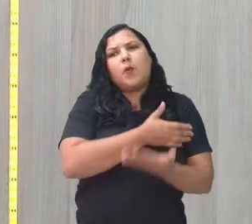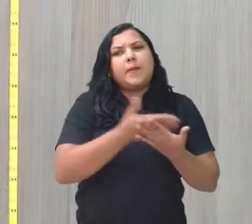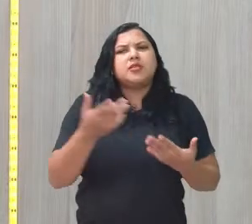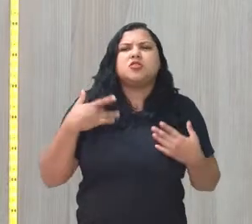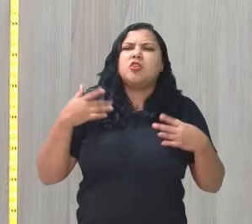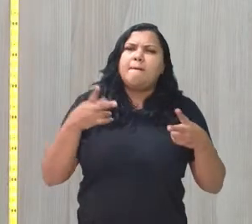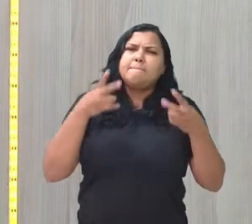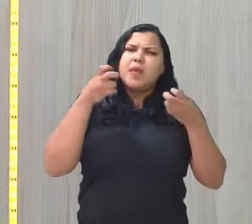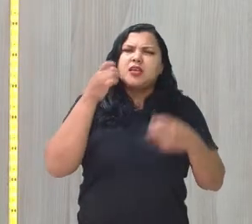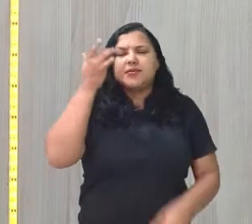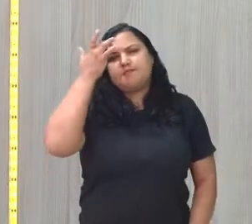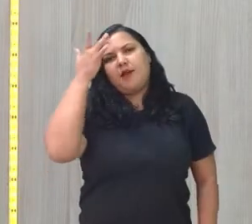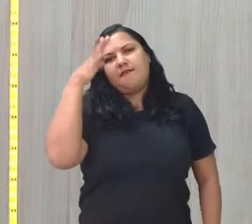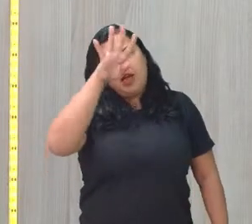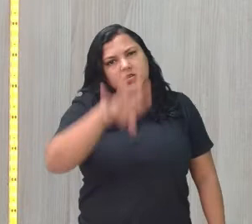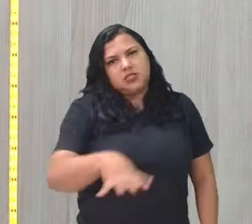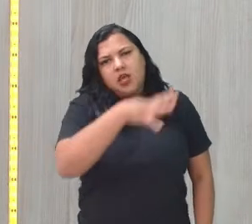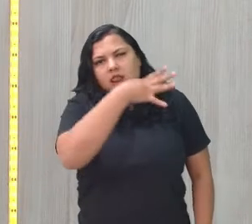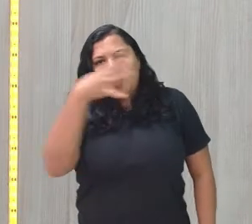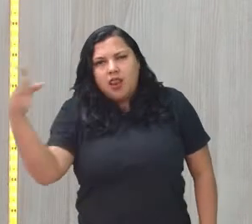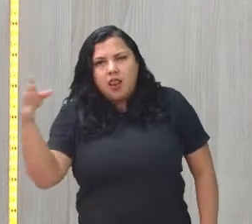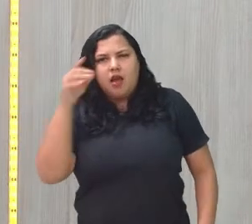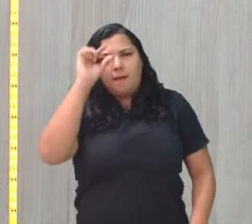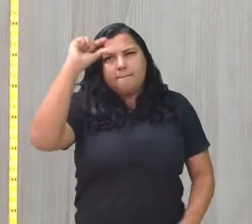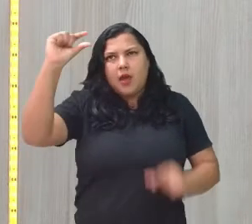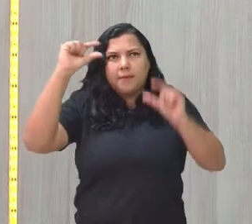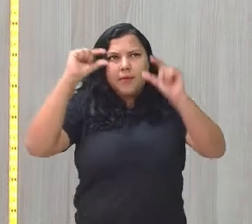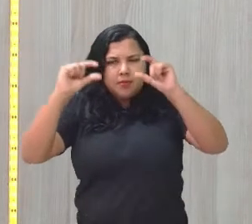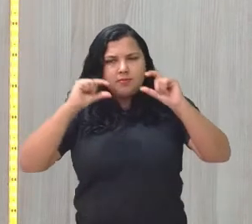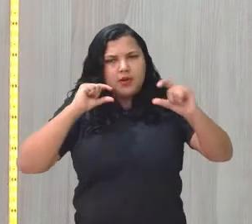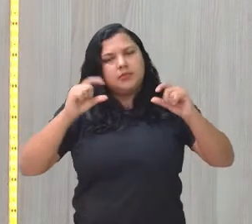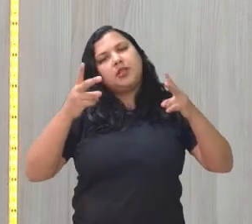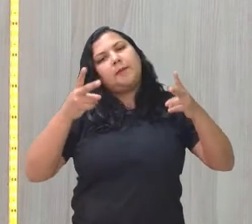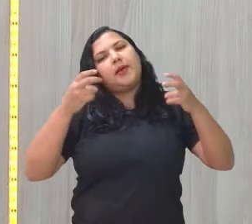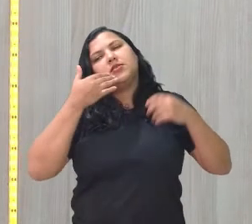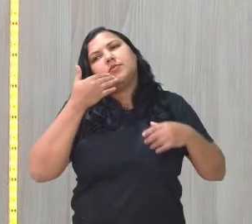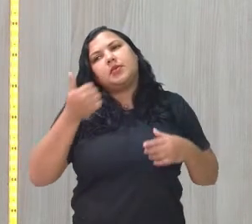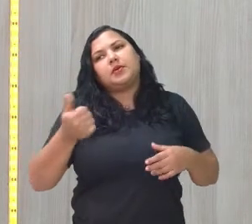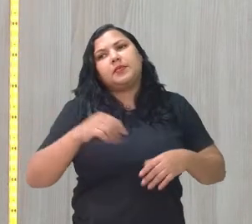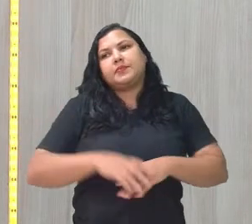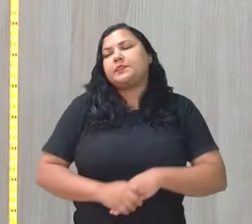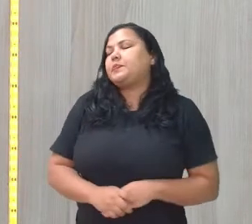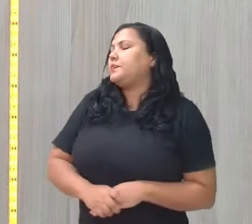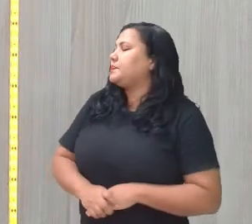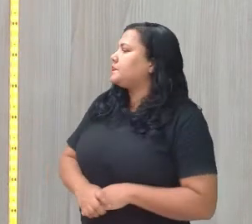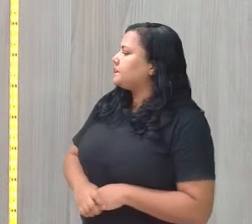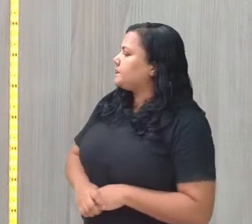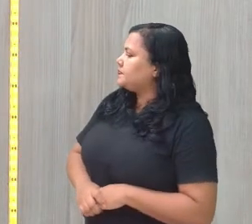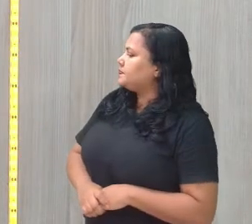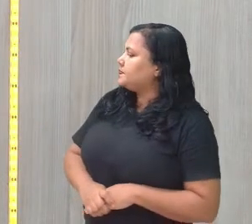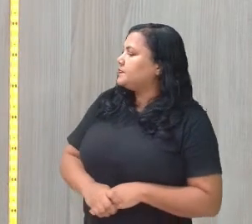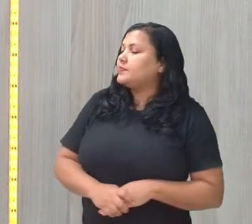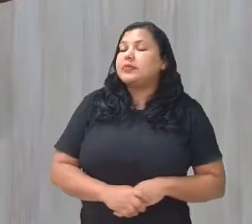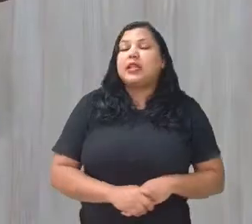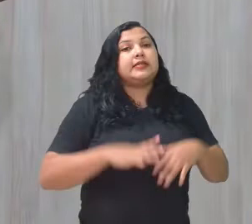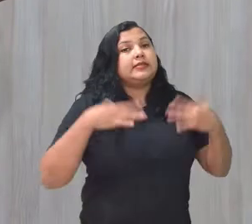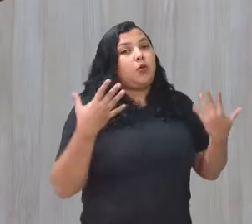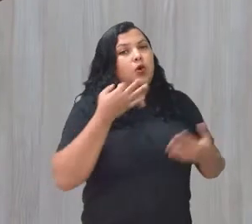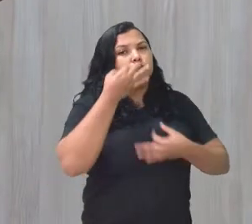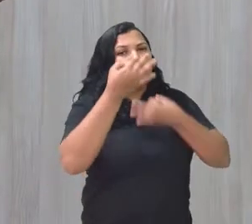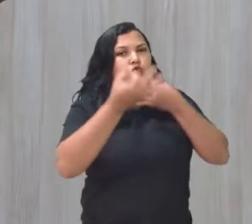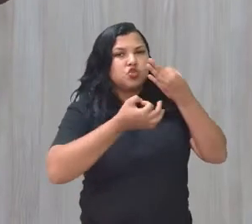Exatamente. Com essa questão da malha e as divisões, as porções. Isso. Realmente. E você, assim, uma sugestão é até você pegar, por